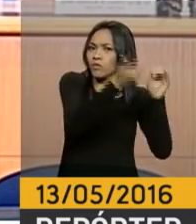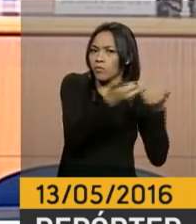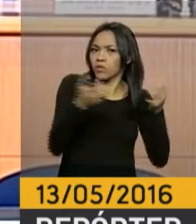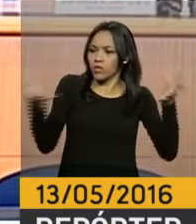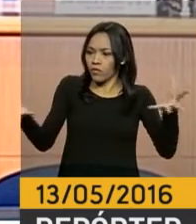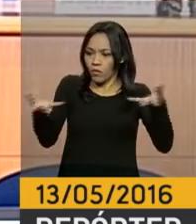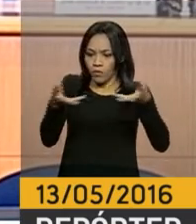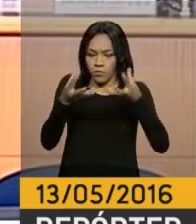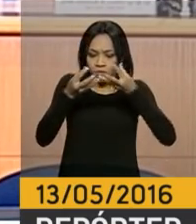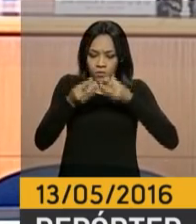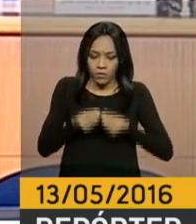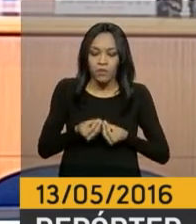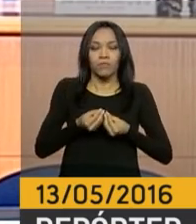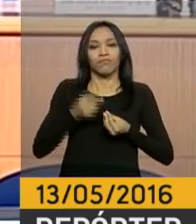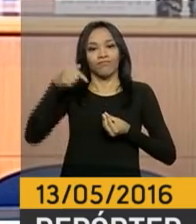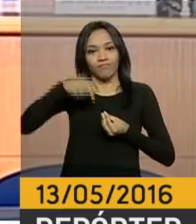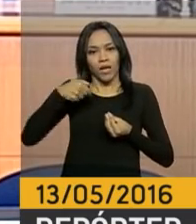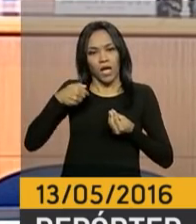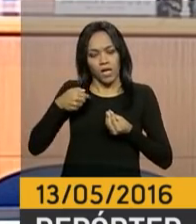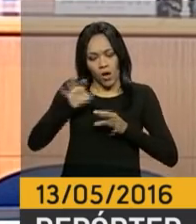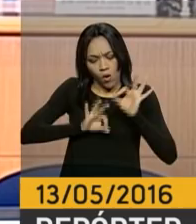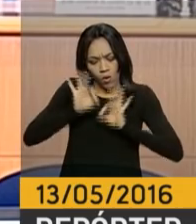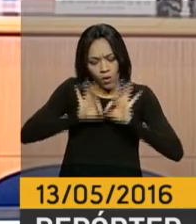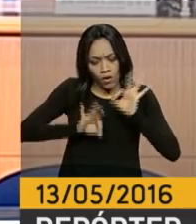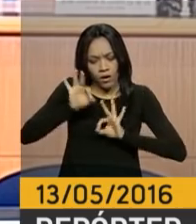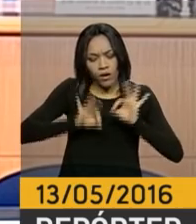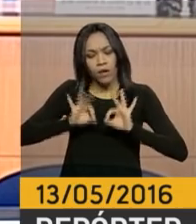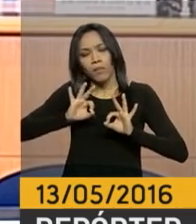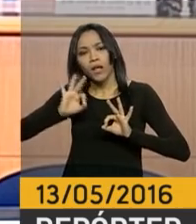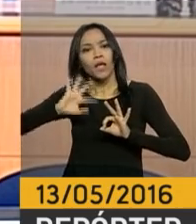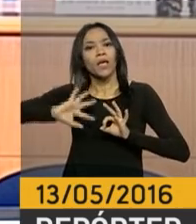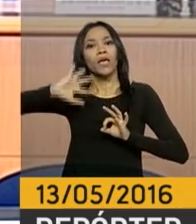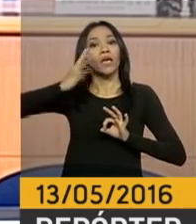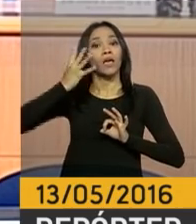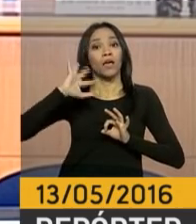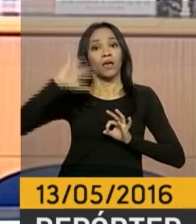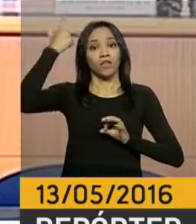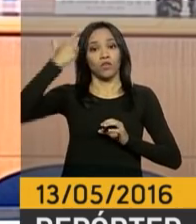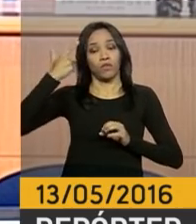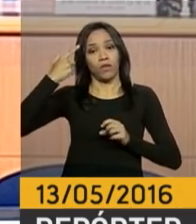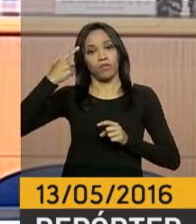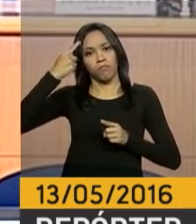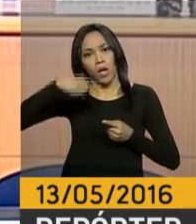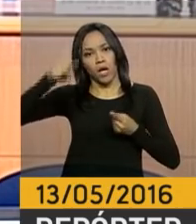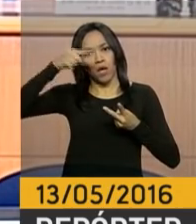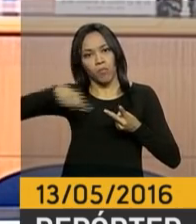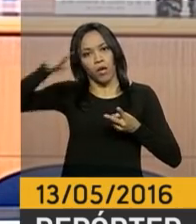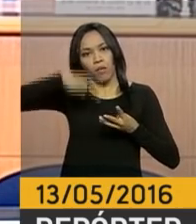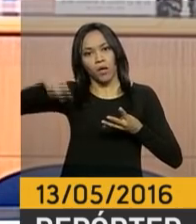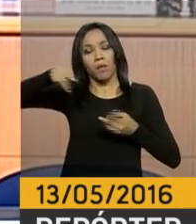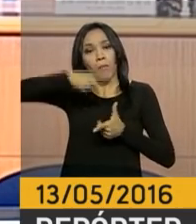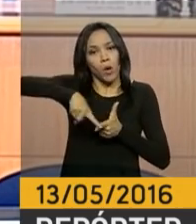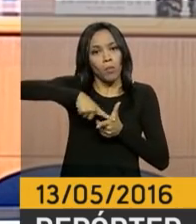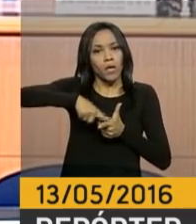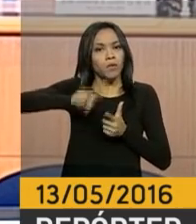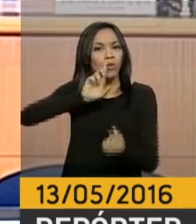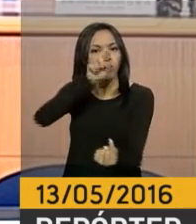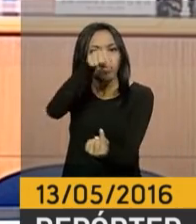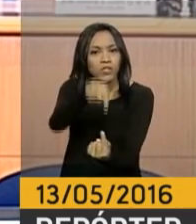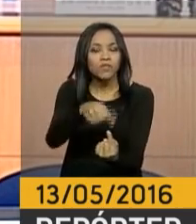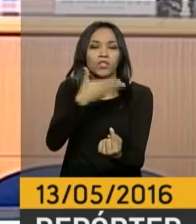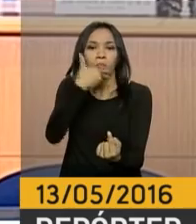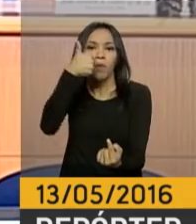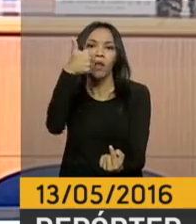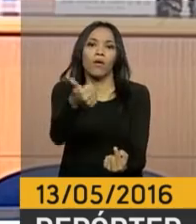esperamos articulá-las para produzir uma solução efetiva de melhoria da qualidade do